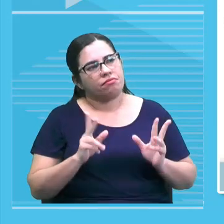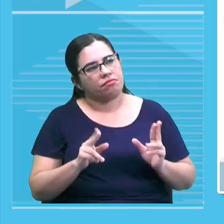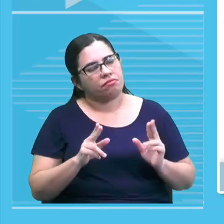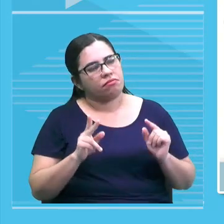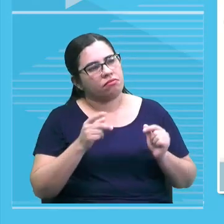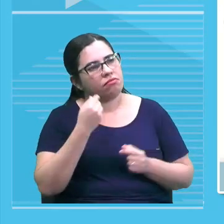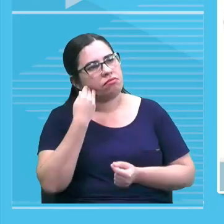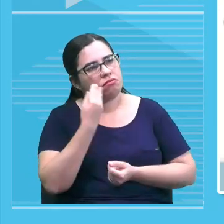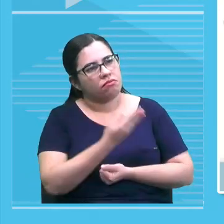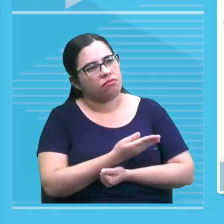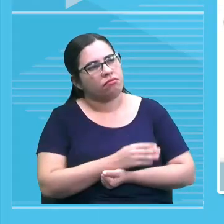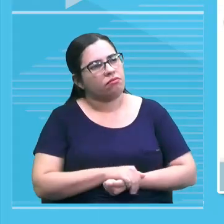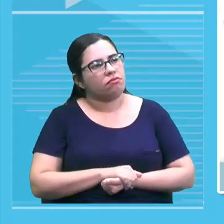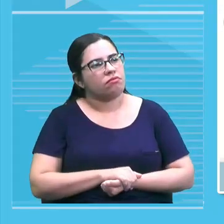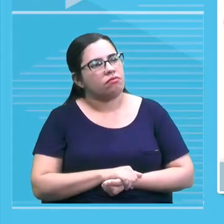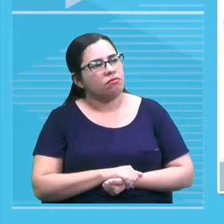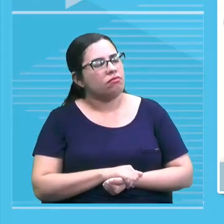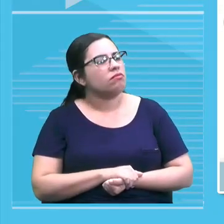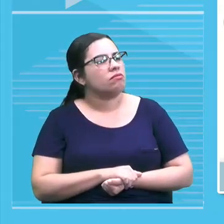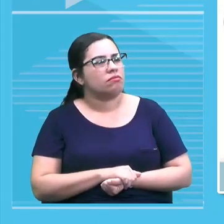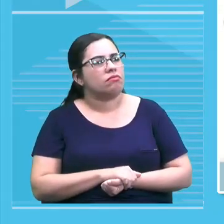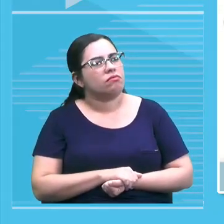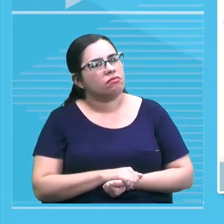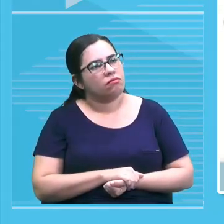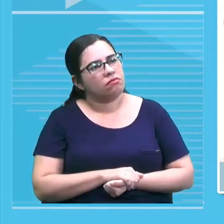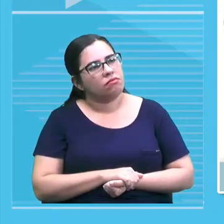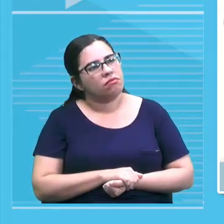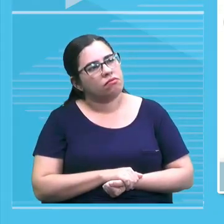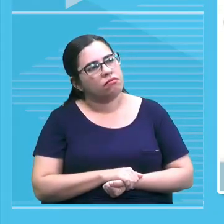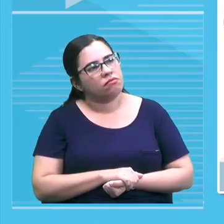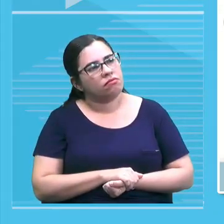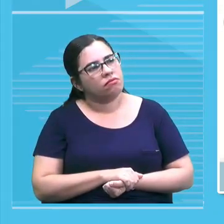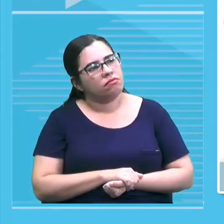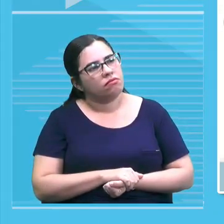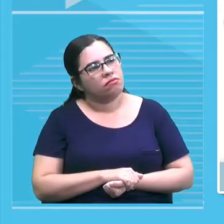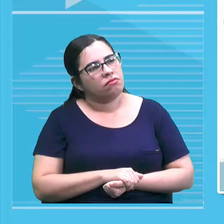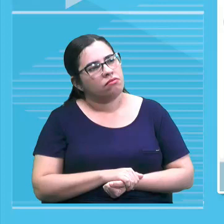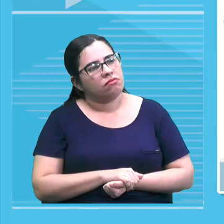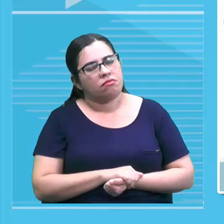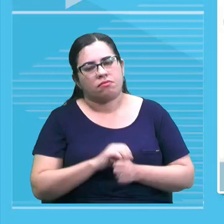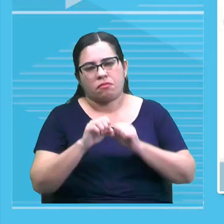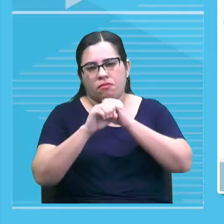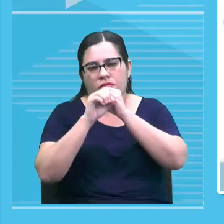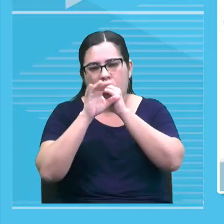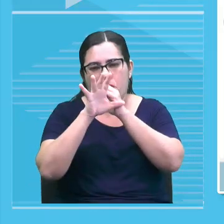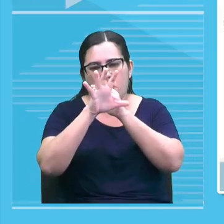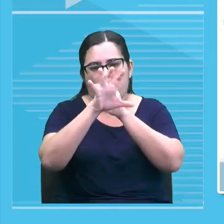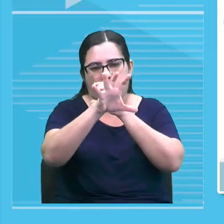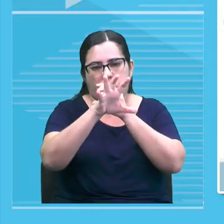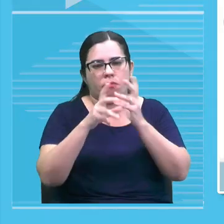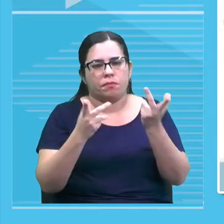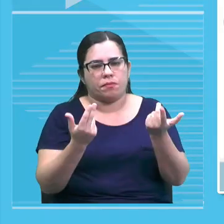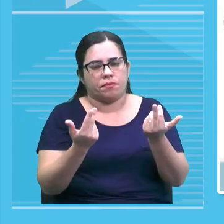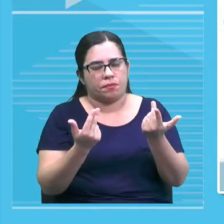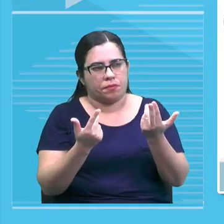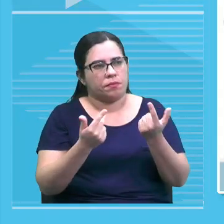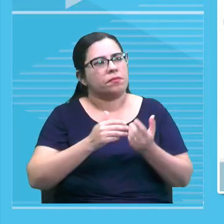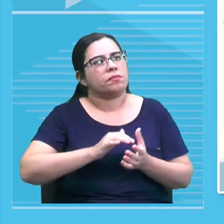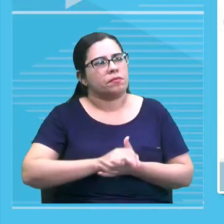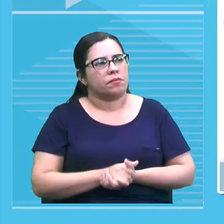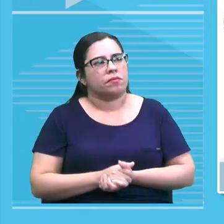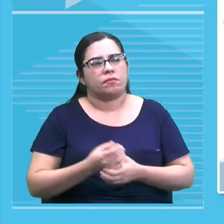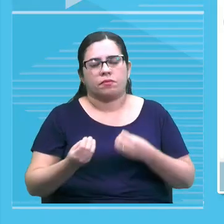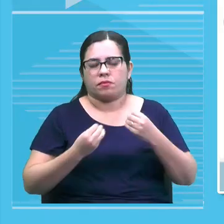como está acontecendo aqui da mesma forma como acontece no alto falante Você tem uma vibração para